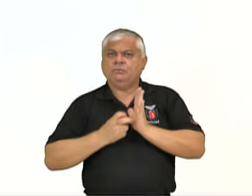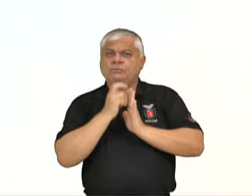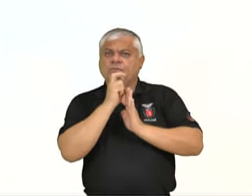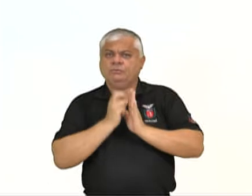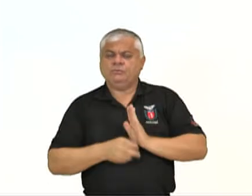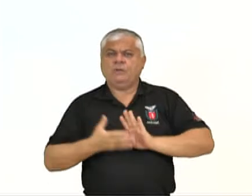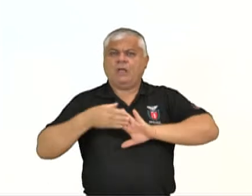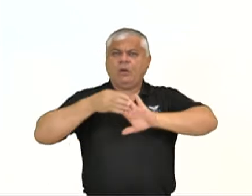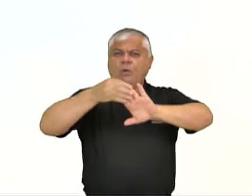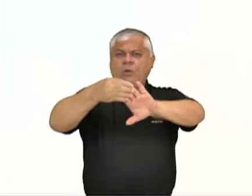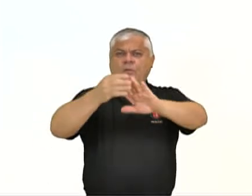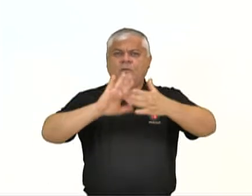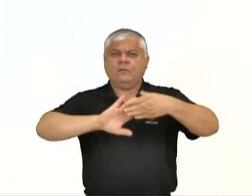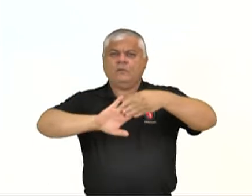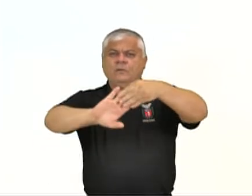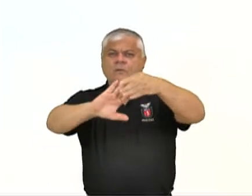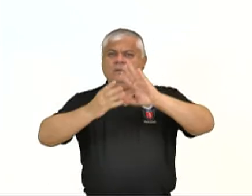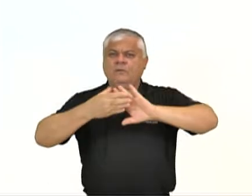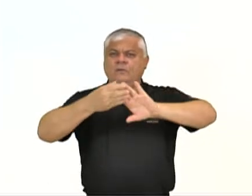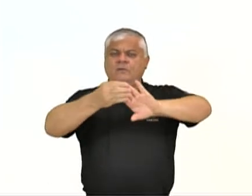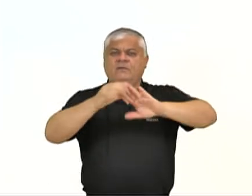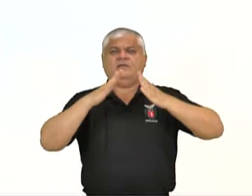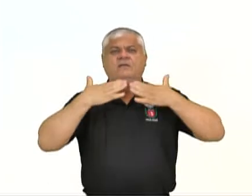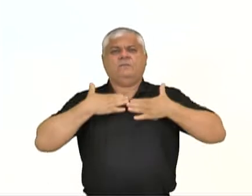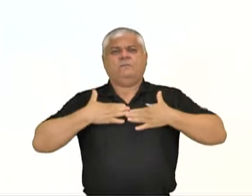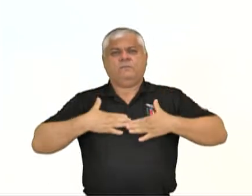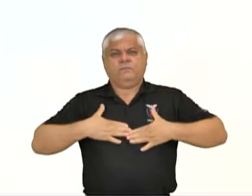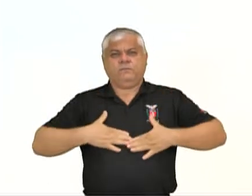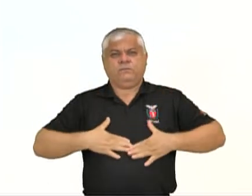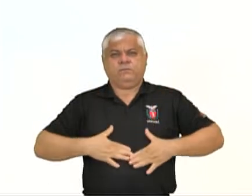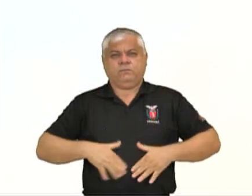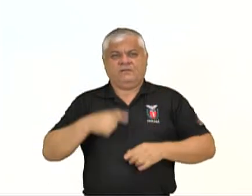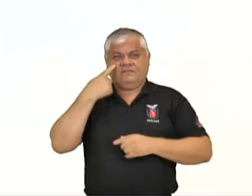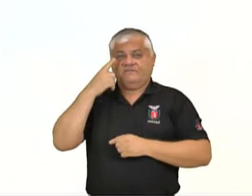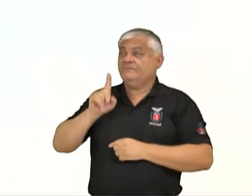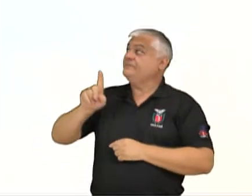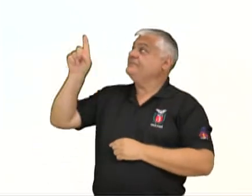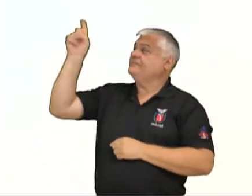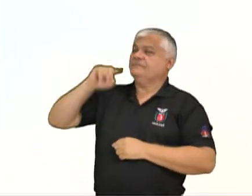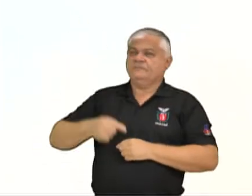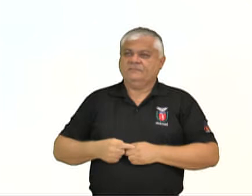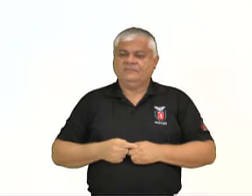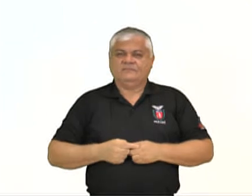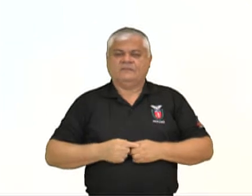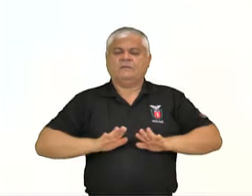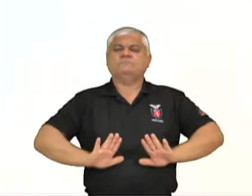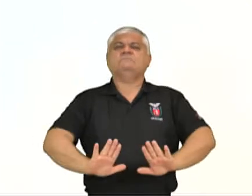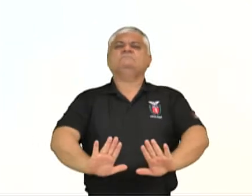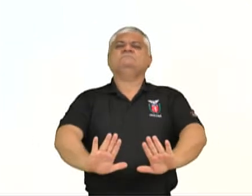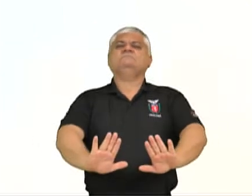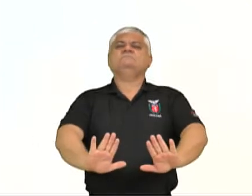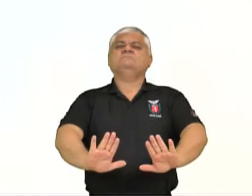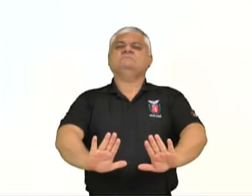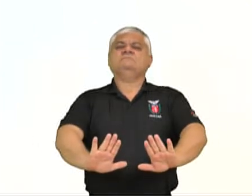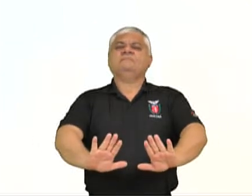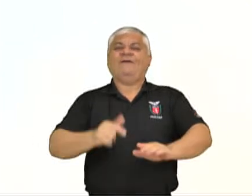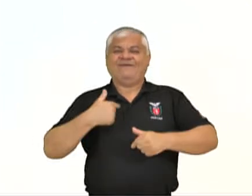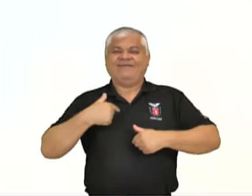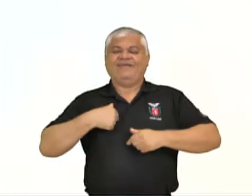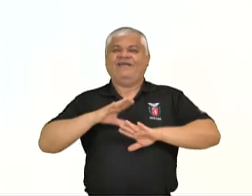de alongamentos e relaxamentos. Então, se nós visualizarmos pela imagem aqui, nós temos o trabalho